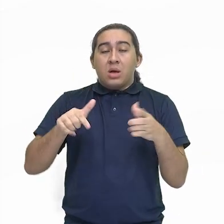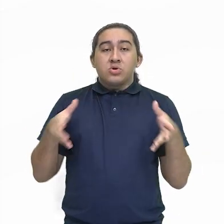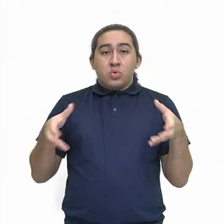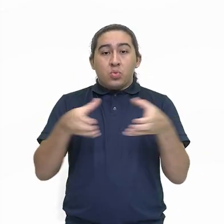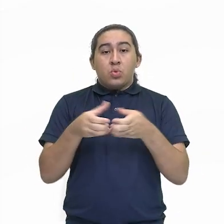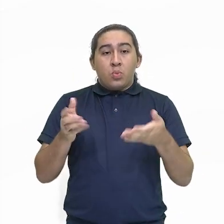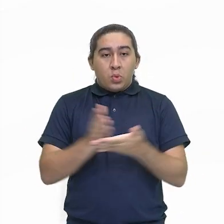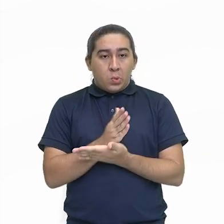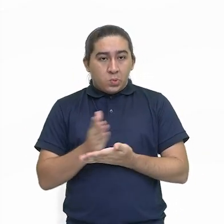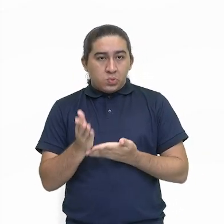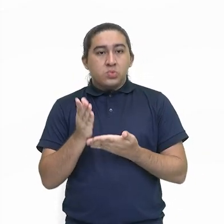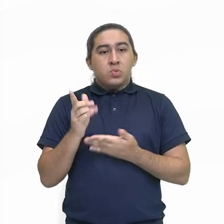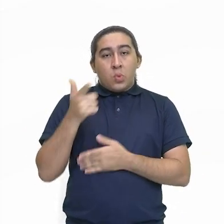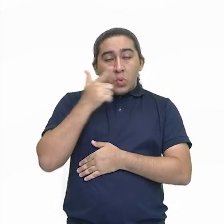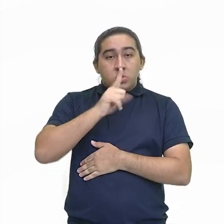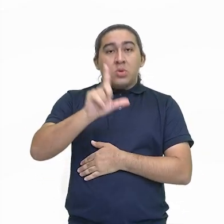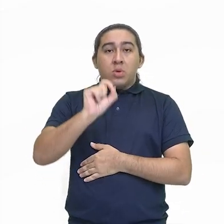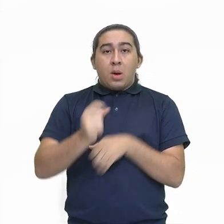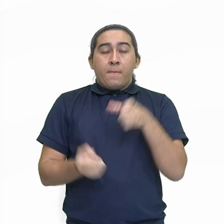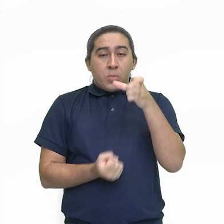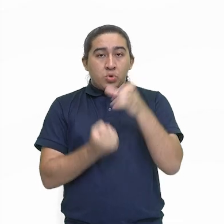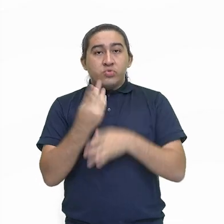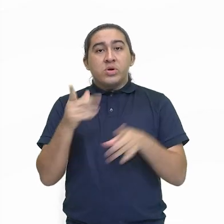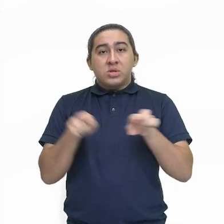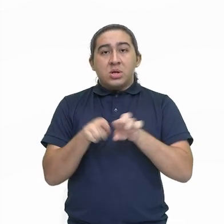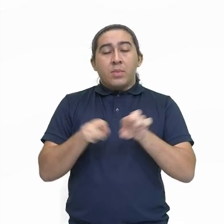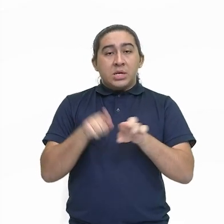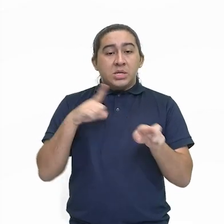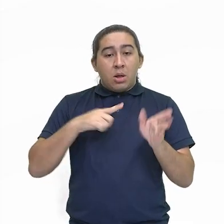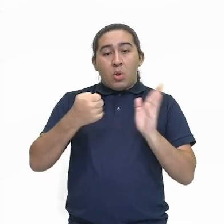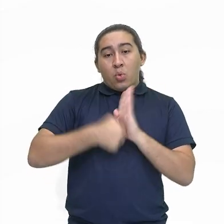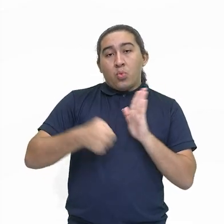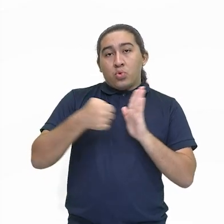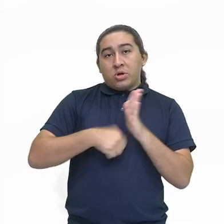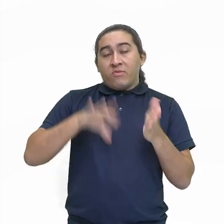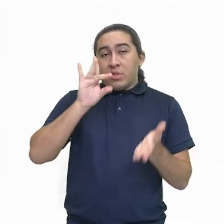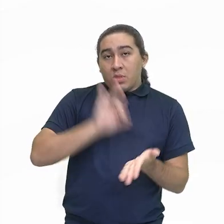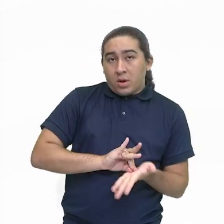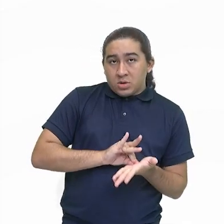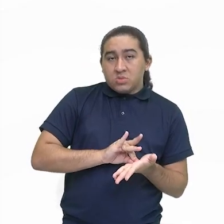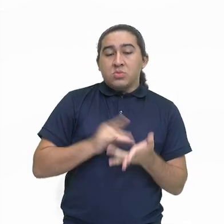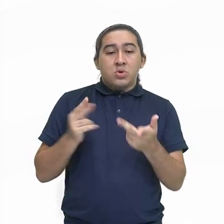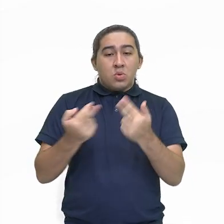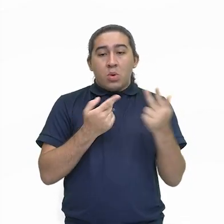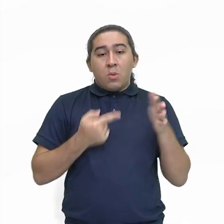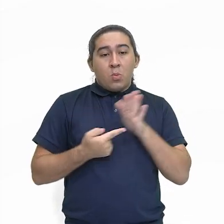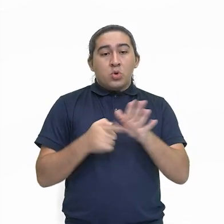que conseguiram essa produtividade com muita luta, né? Muita luta, como aparece aí no